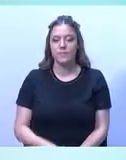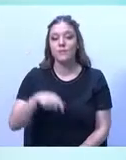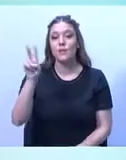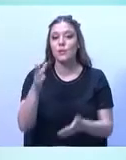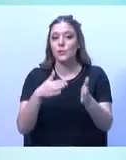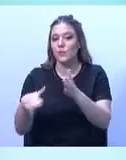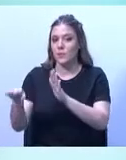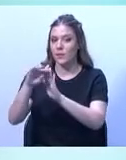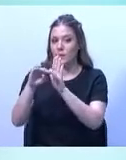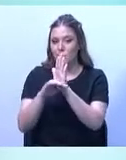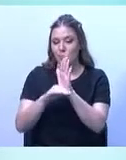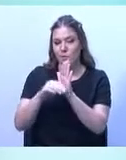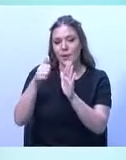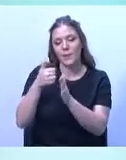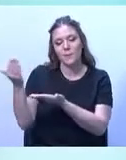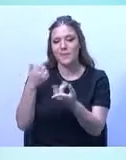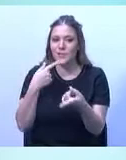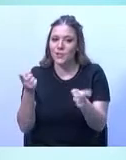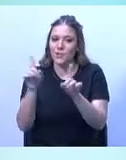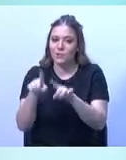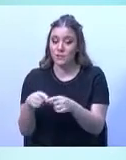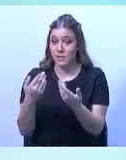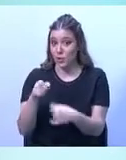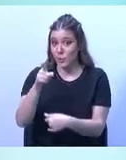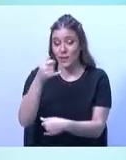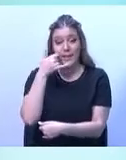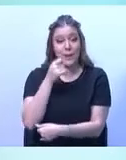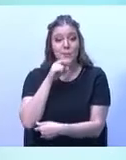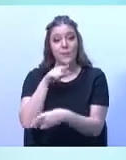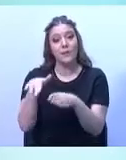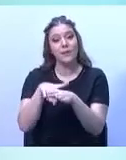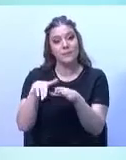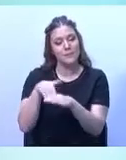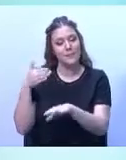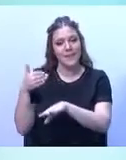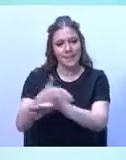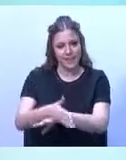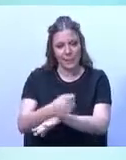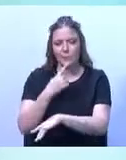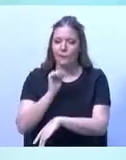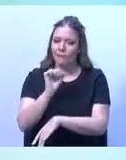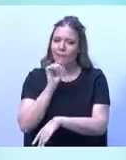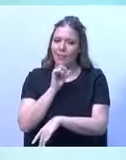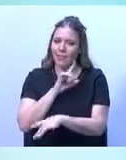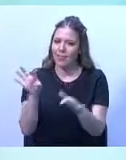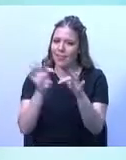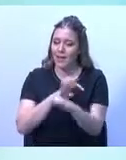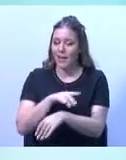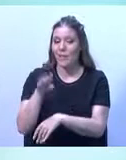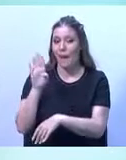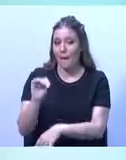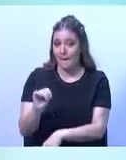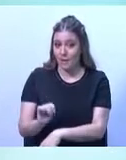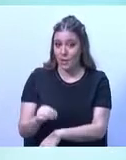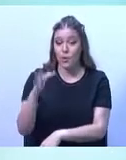Segunda parte do consultório, seja de novo bem-vindo. É a sua vez de ligar, participar em direto e fazer a sua questão relacionada com podologia.